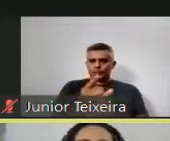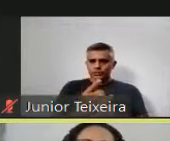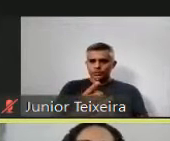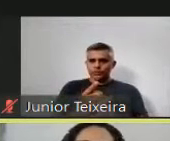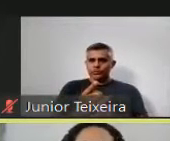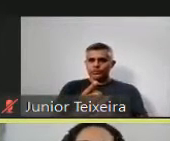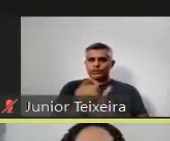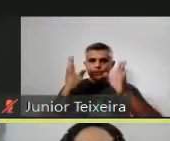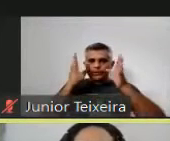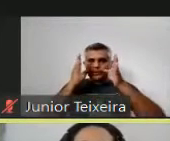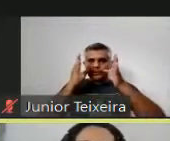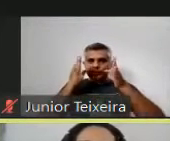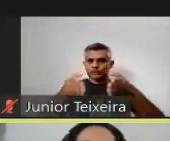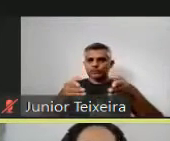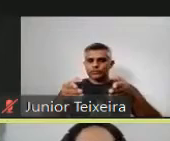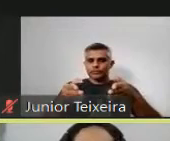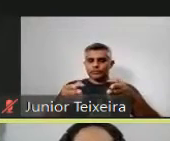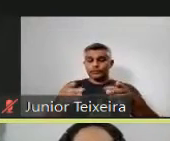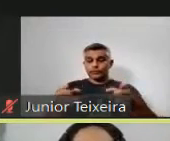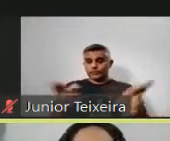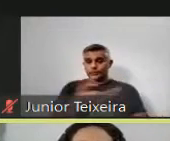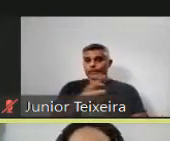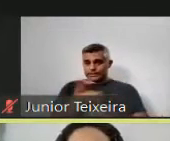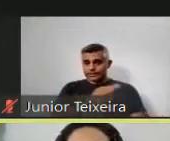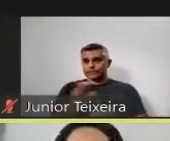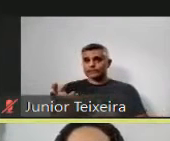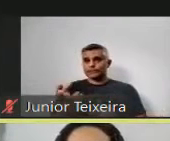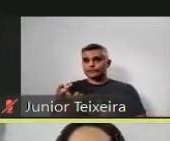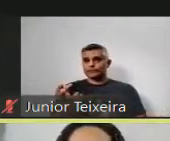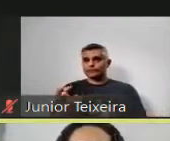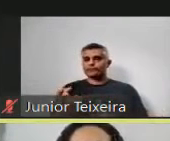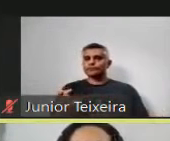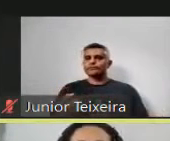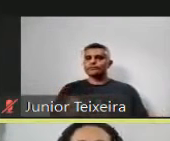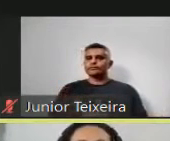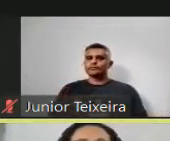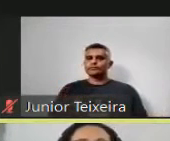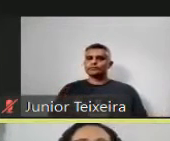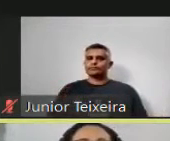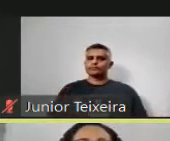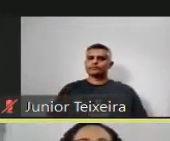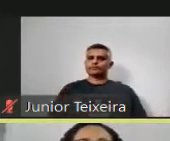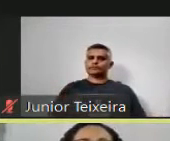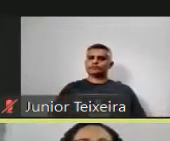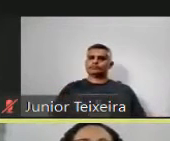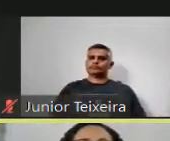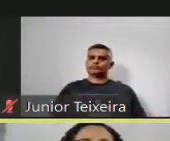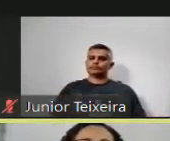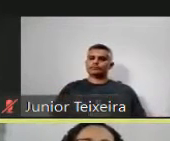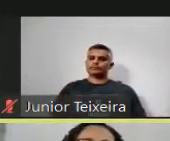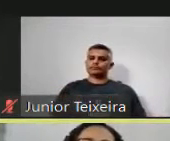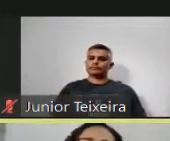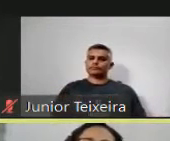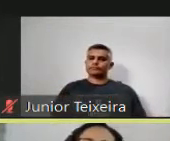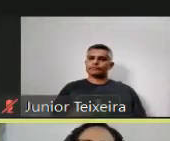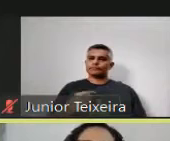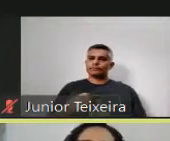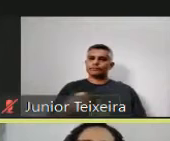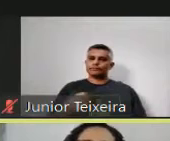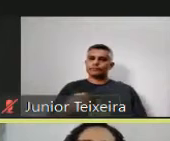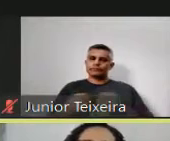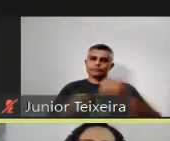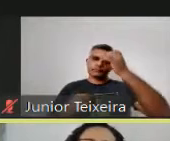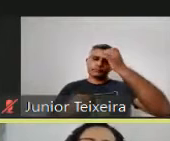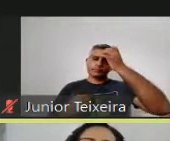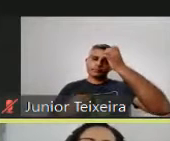das relações, né, e como isso poderia trazer implicações para a interpretação educacional, a gente parte da ideia de